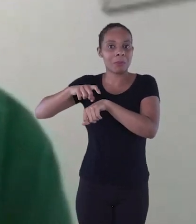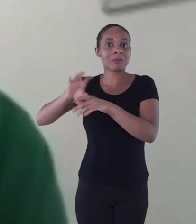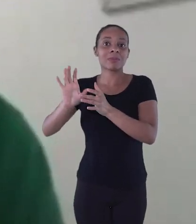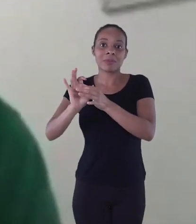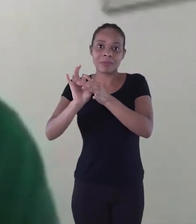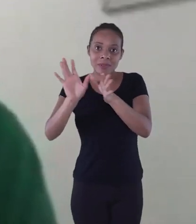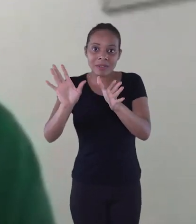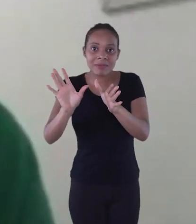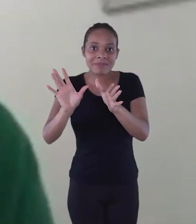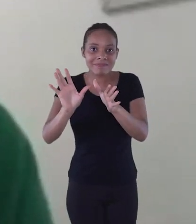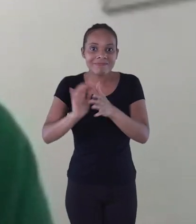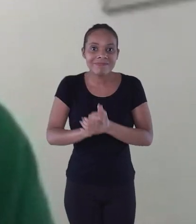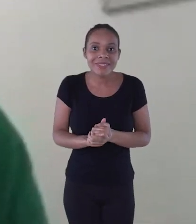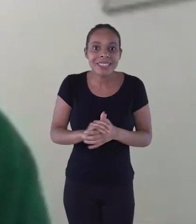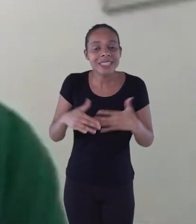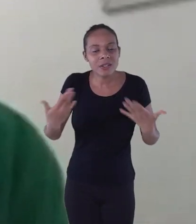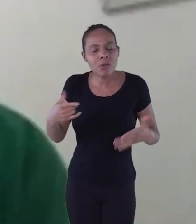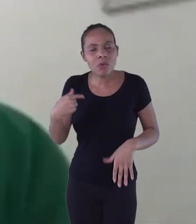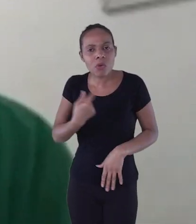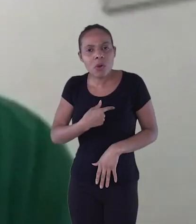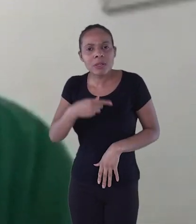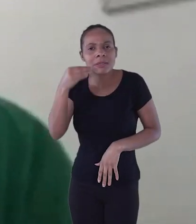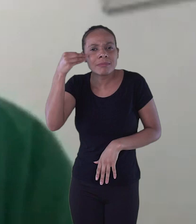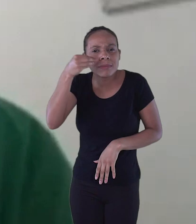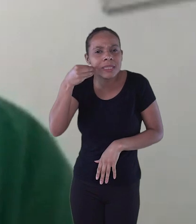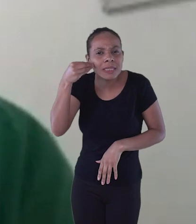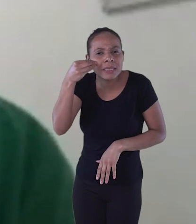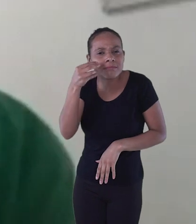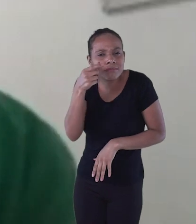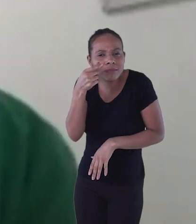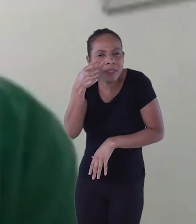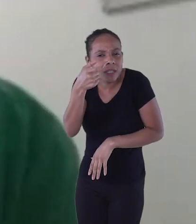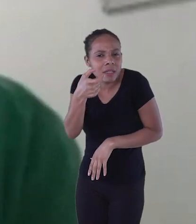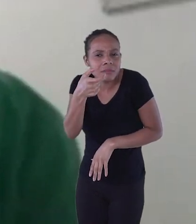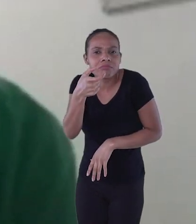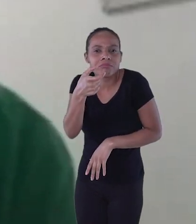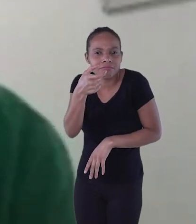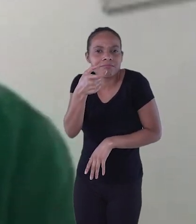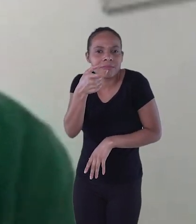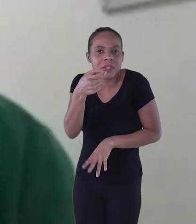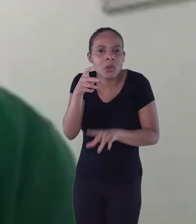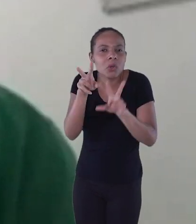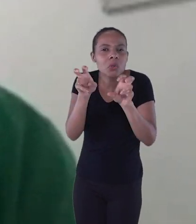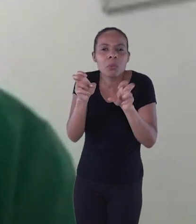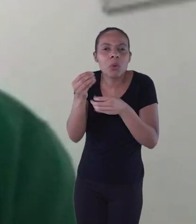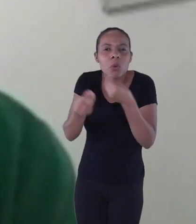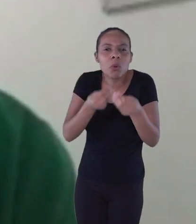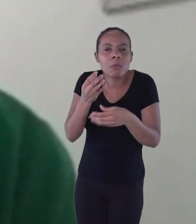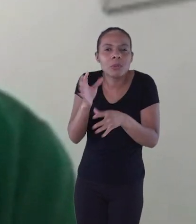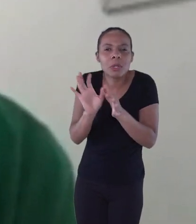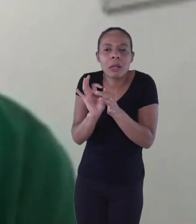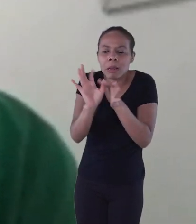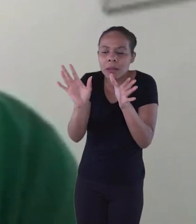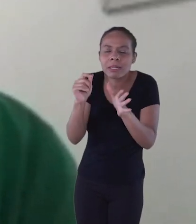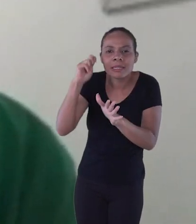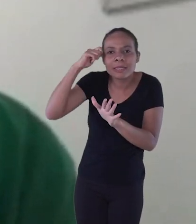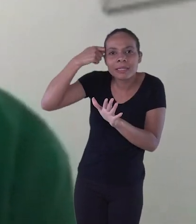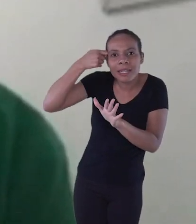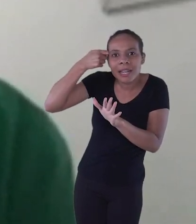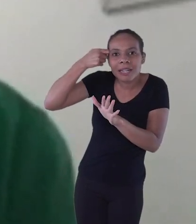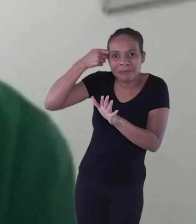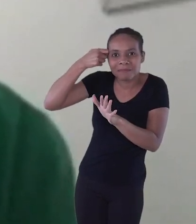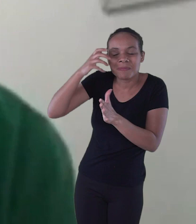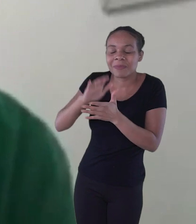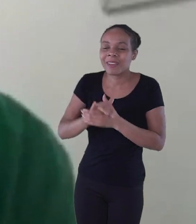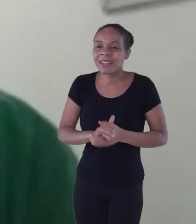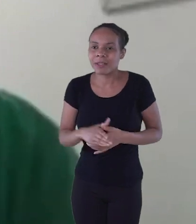experiência interessante, você já tem uma experiência de liberdade negra cercada de escravidão. Aliás, a gente acabou